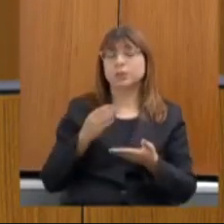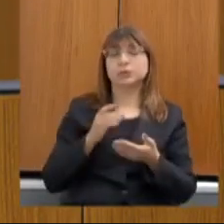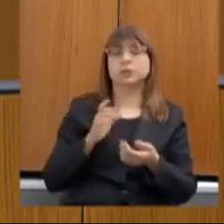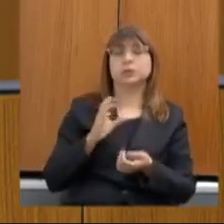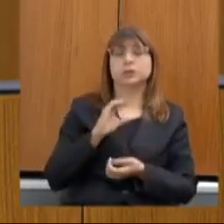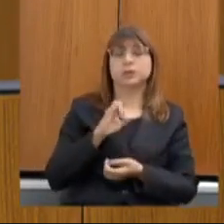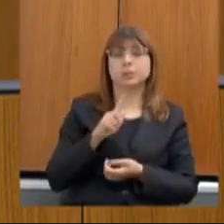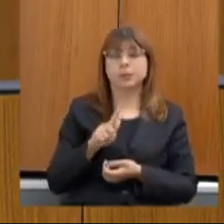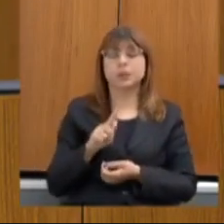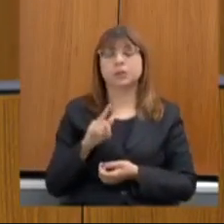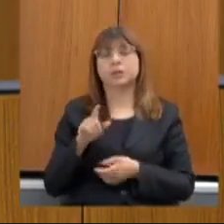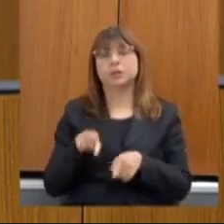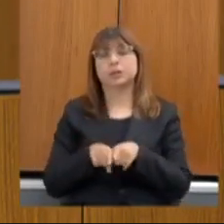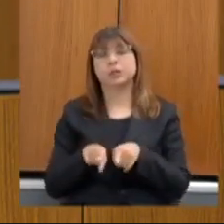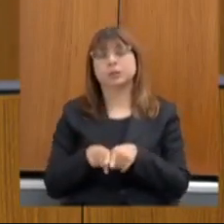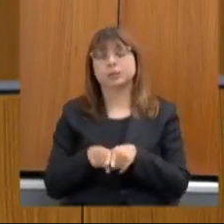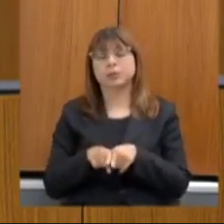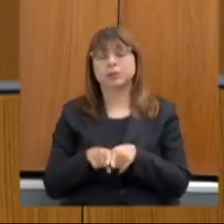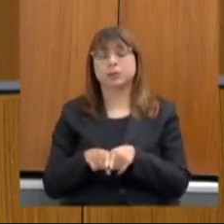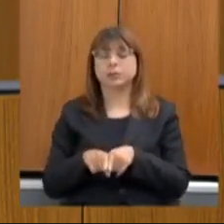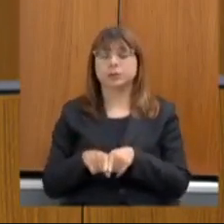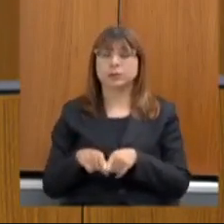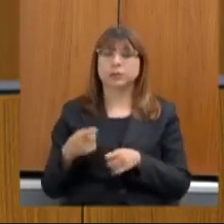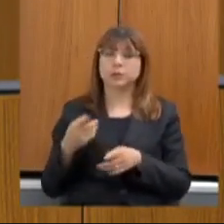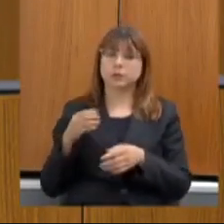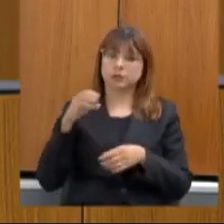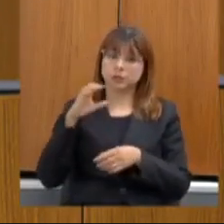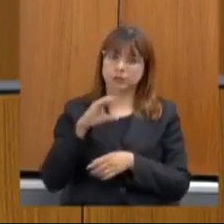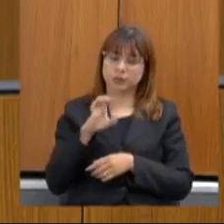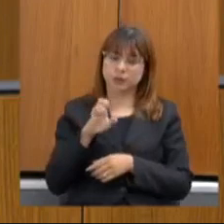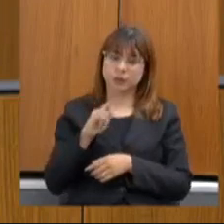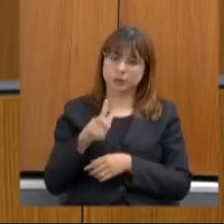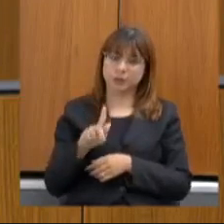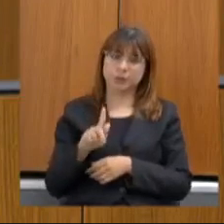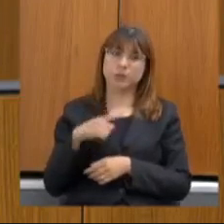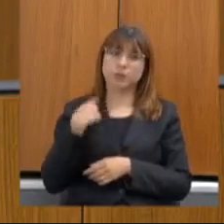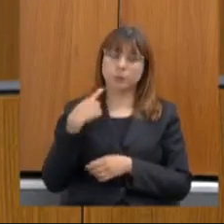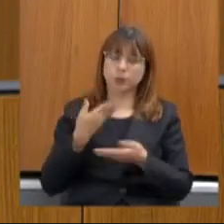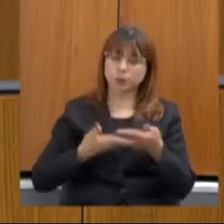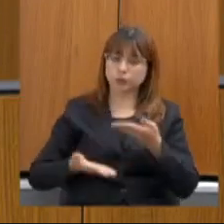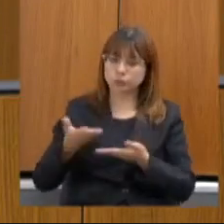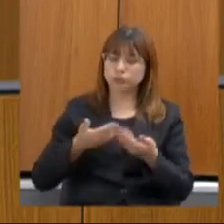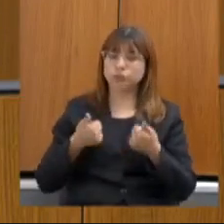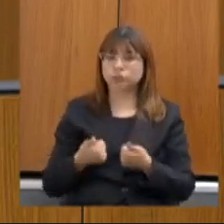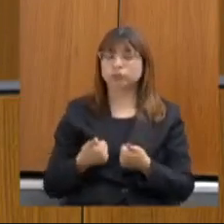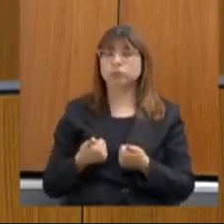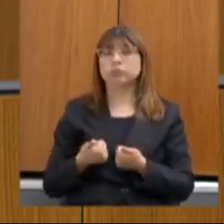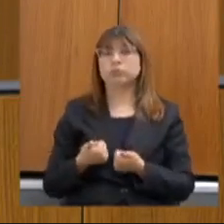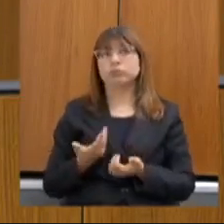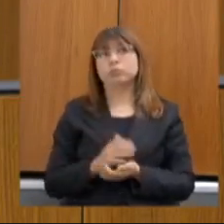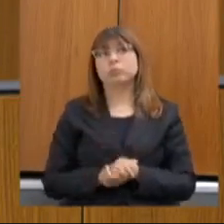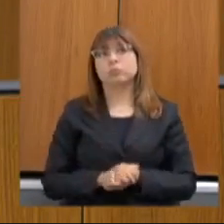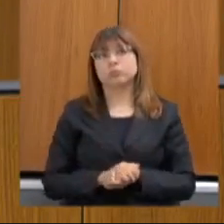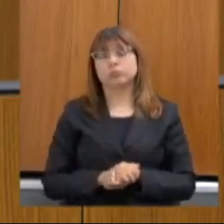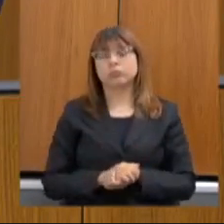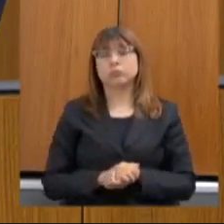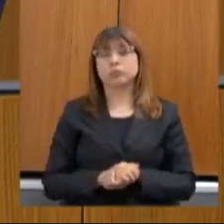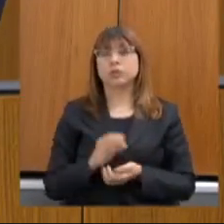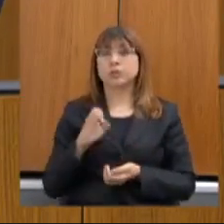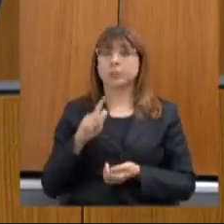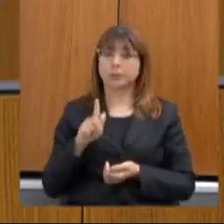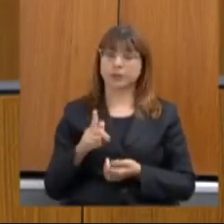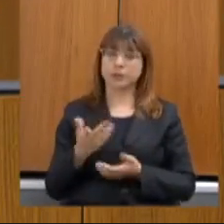CEMIG e também as pessoas estão a internamente ajudando mas as M que tem sido bastante